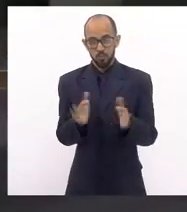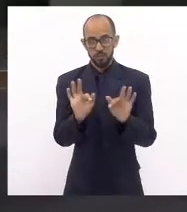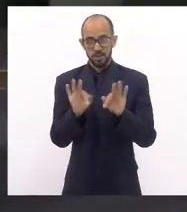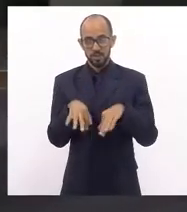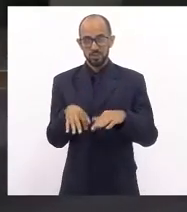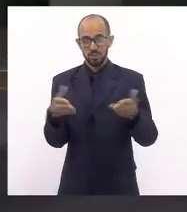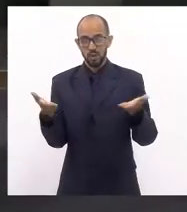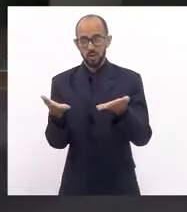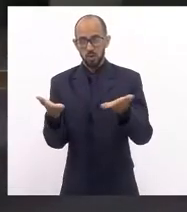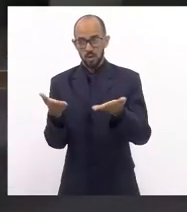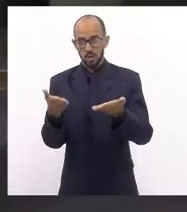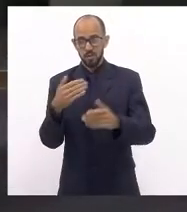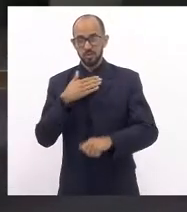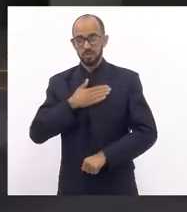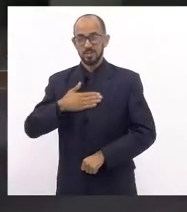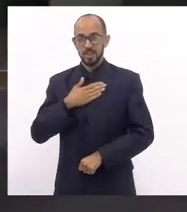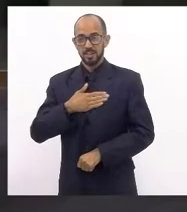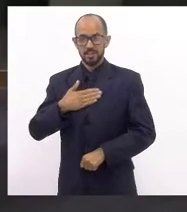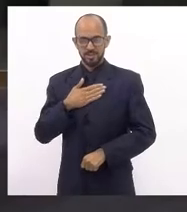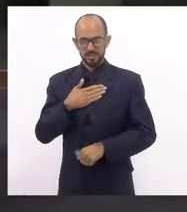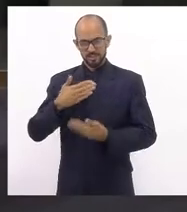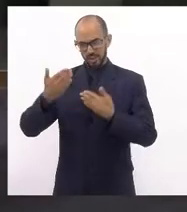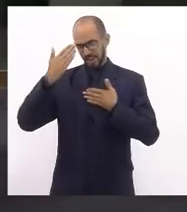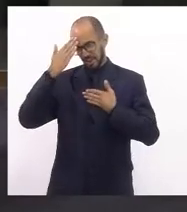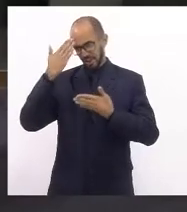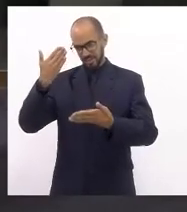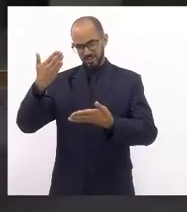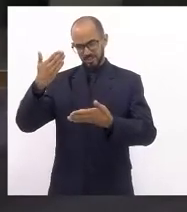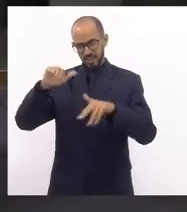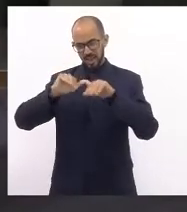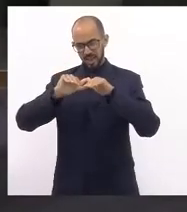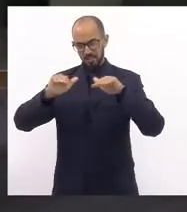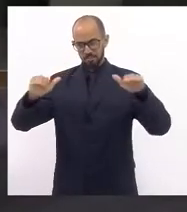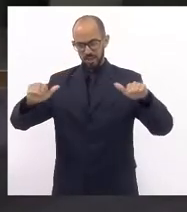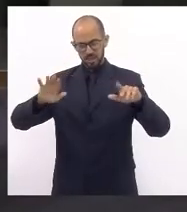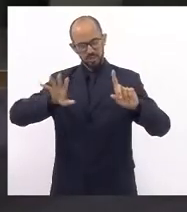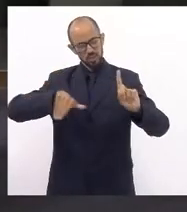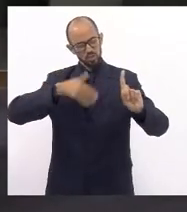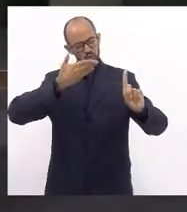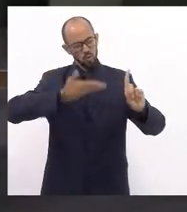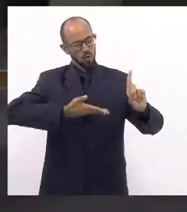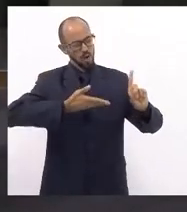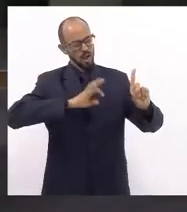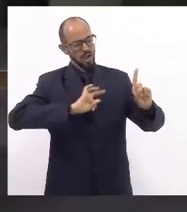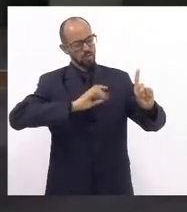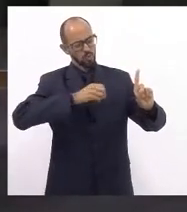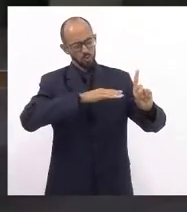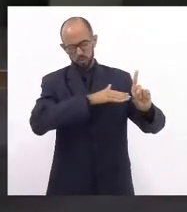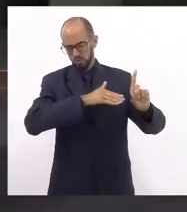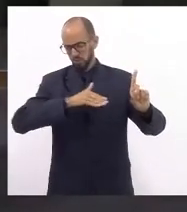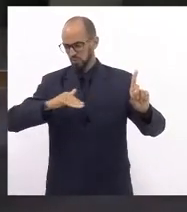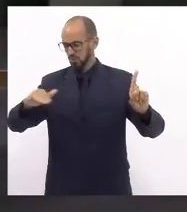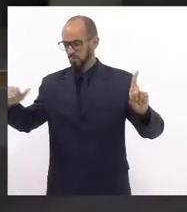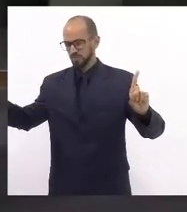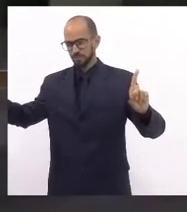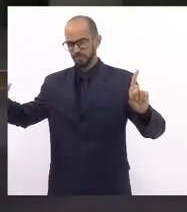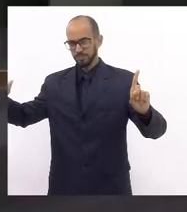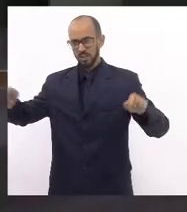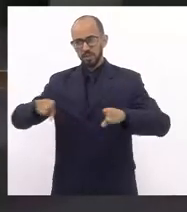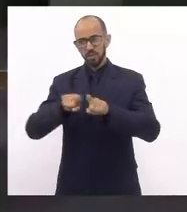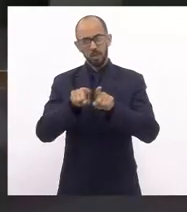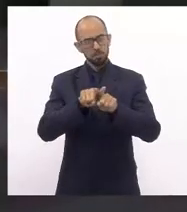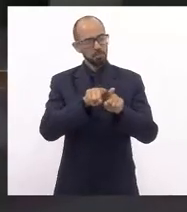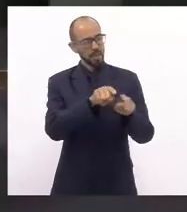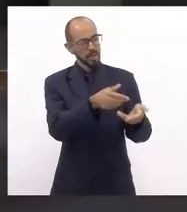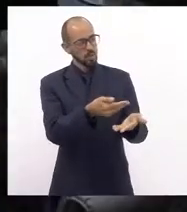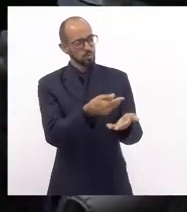finalizando, eu gostaria de agradecer a mesa de honra, todos que estão aqui na mesa de honra, os agraciados